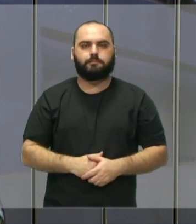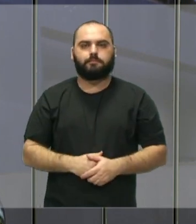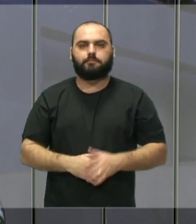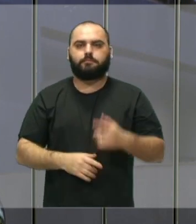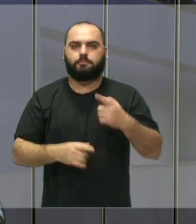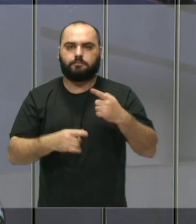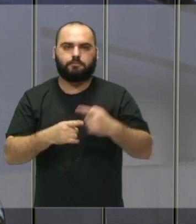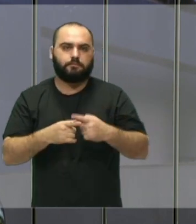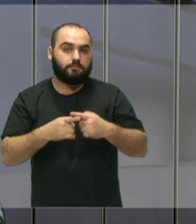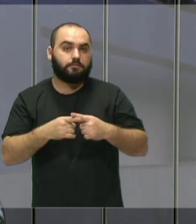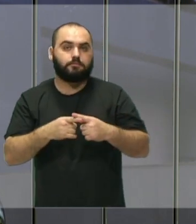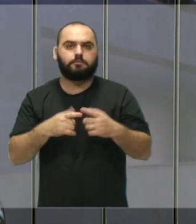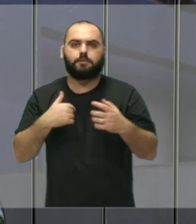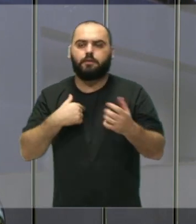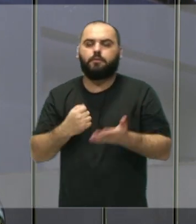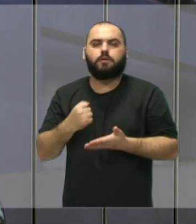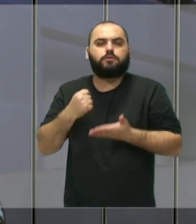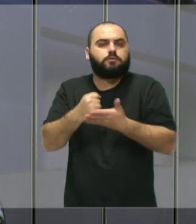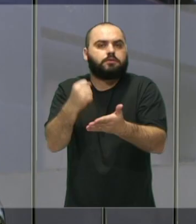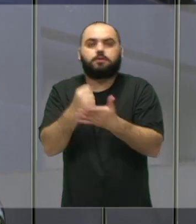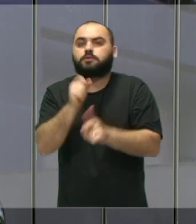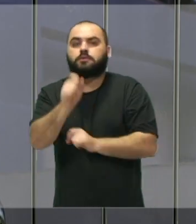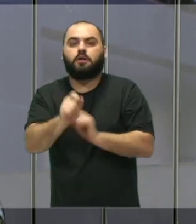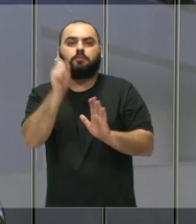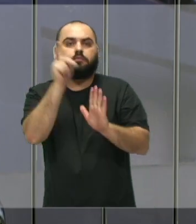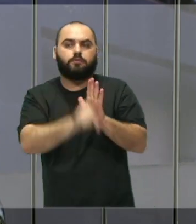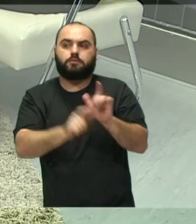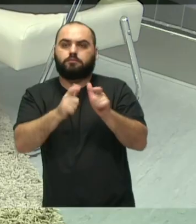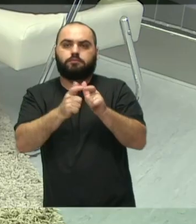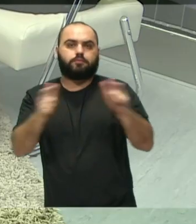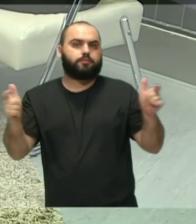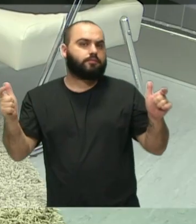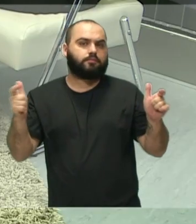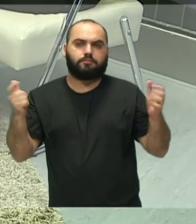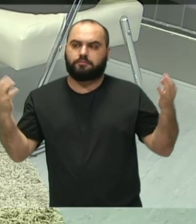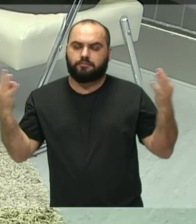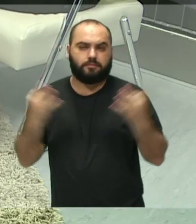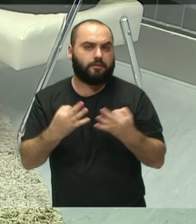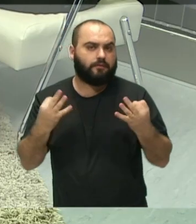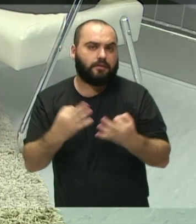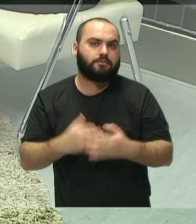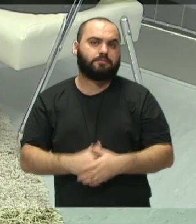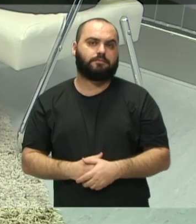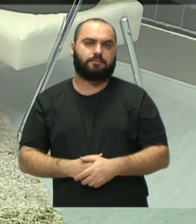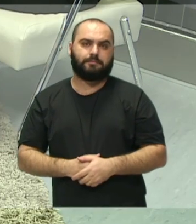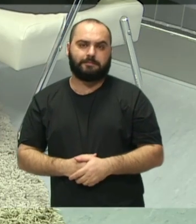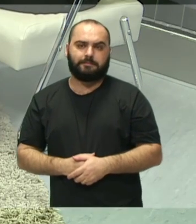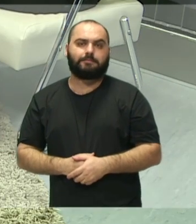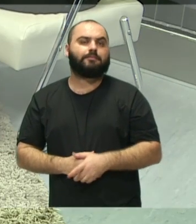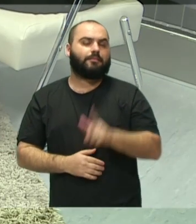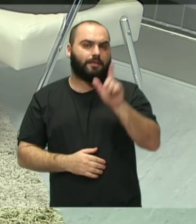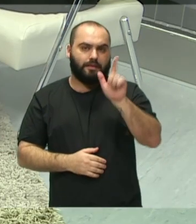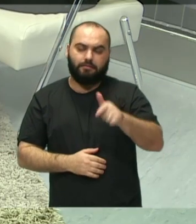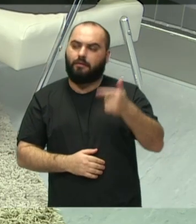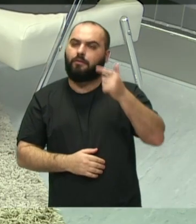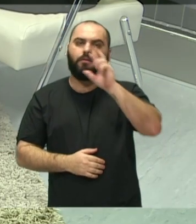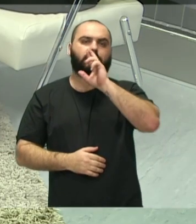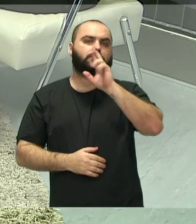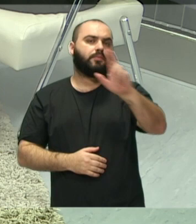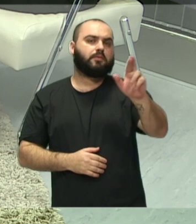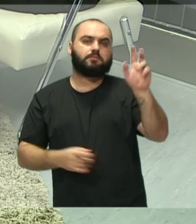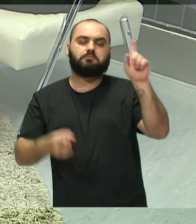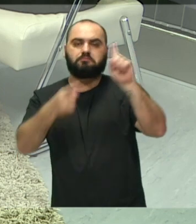servi muito? Na ampliação desse projeto. E é uma vitória muito grande, porque hoje a gente sabe, e está sendo uma repercussão muito